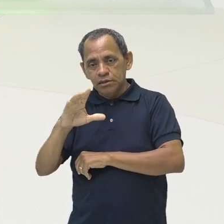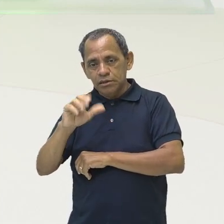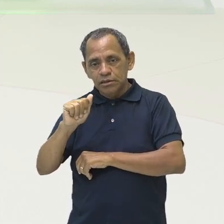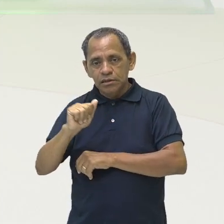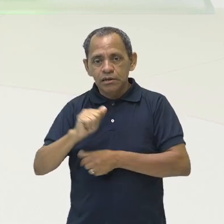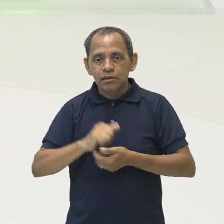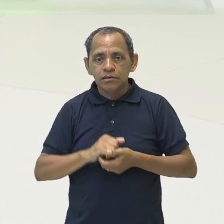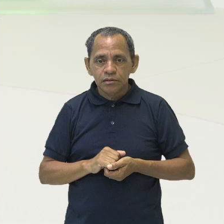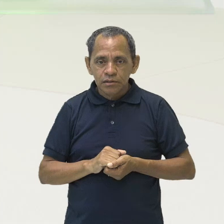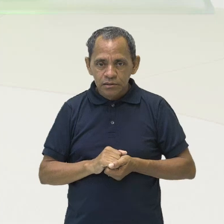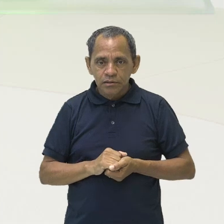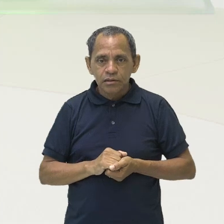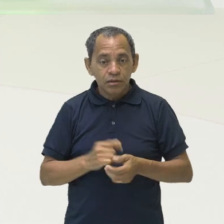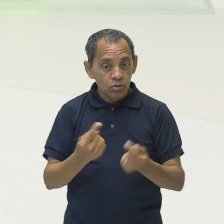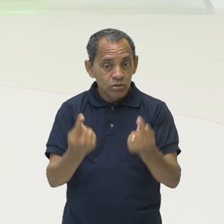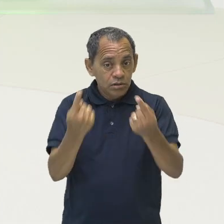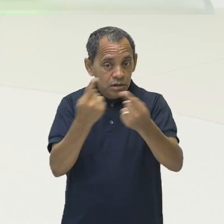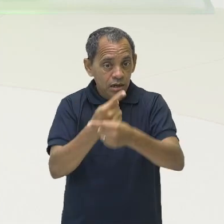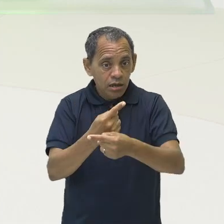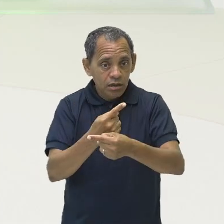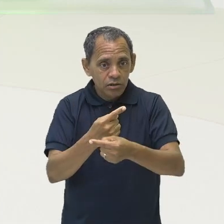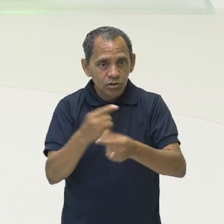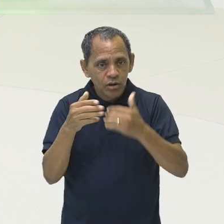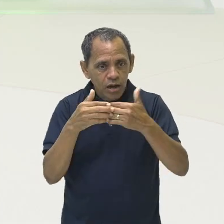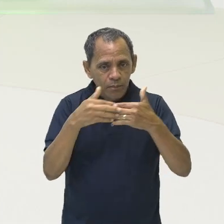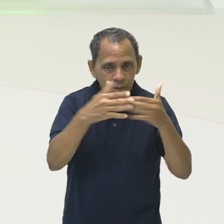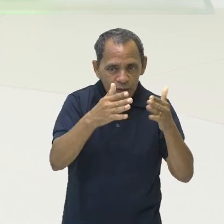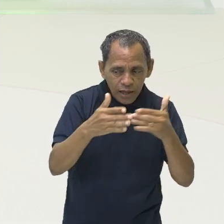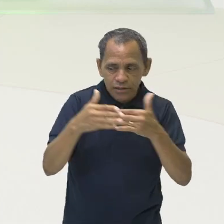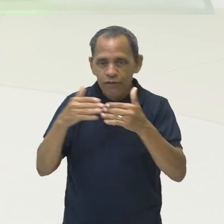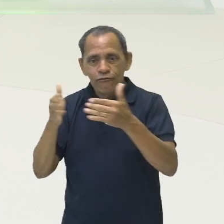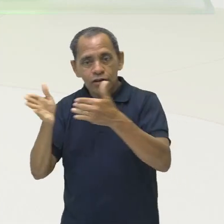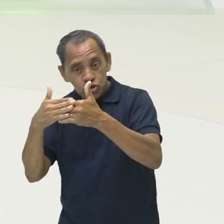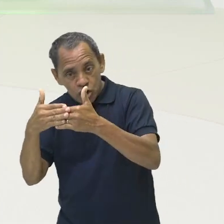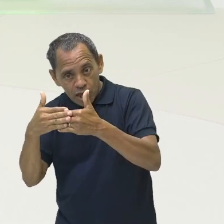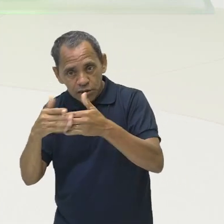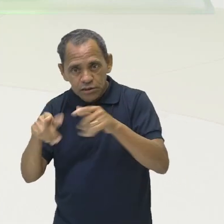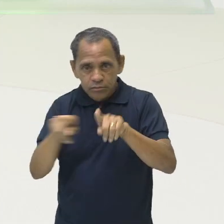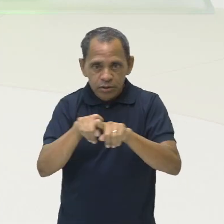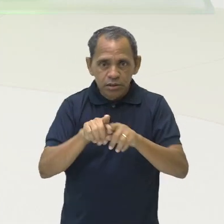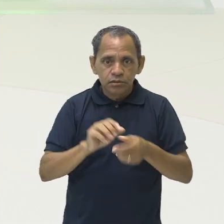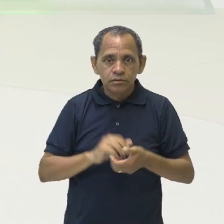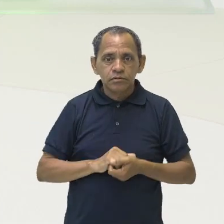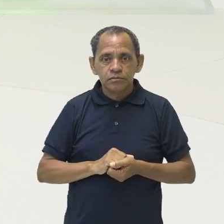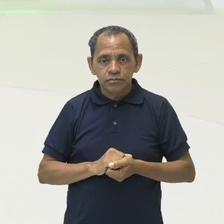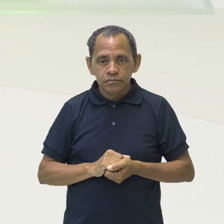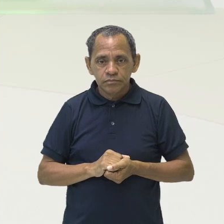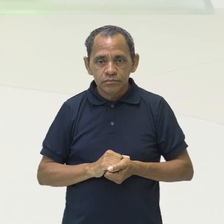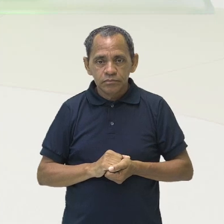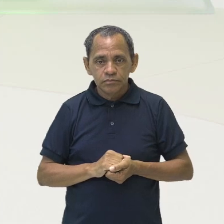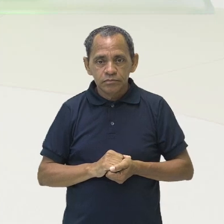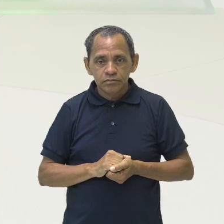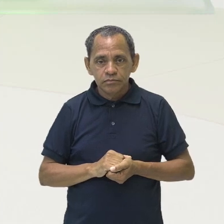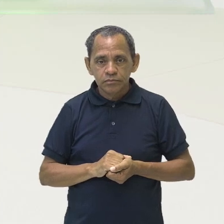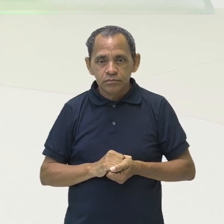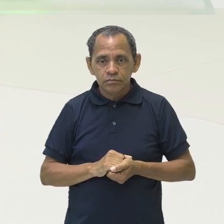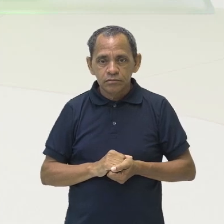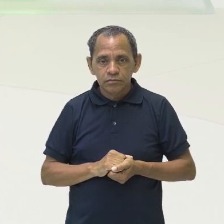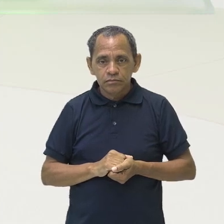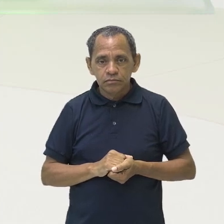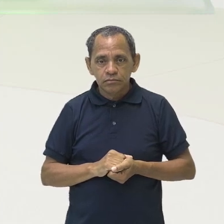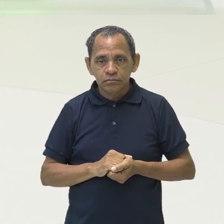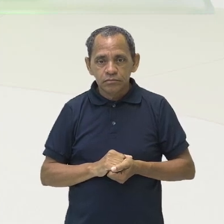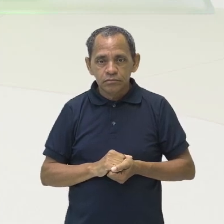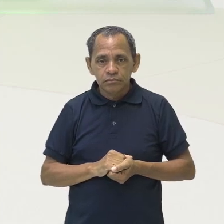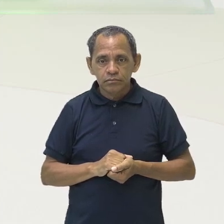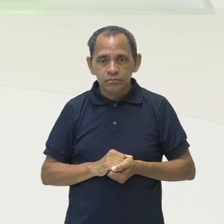chamada de acíclica, que é a cadeia aberta. Então, cíclica, cadeia fechada, acíclica é